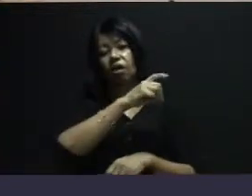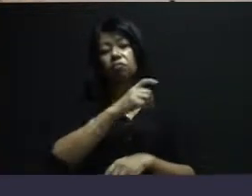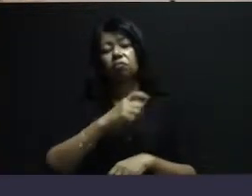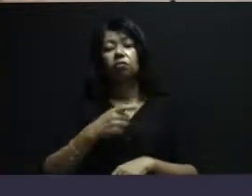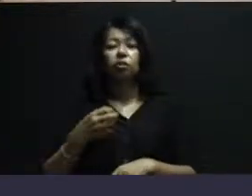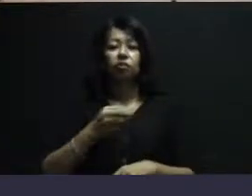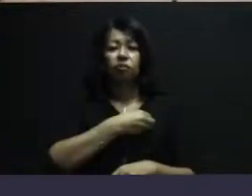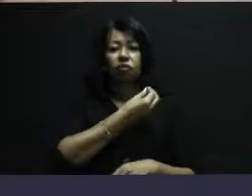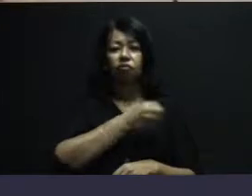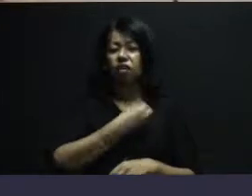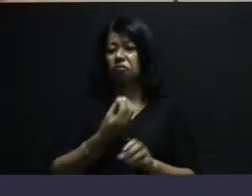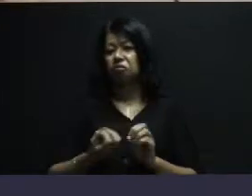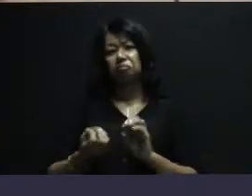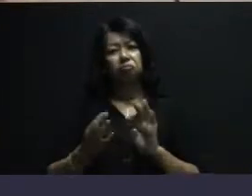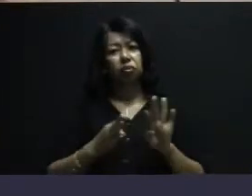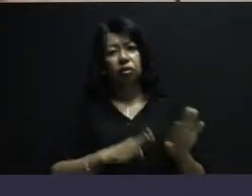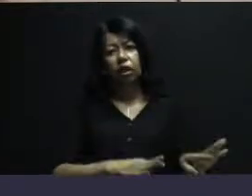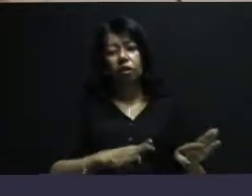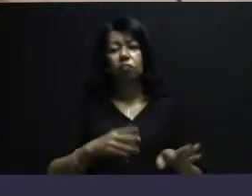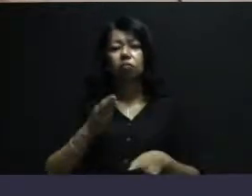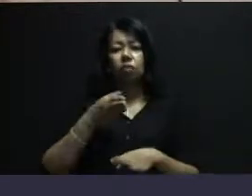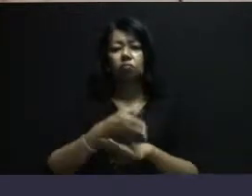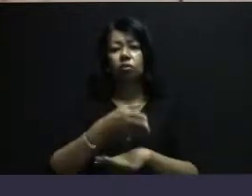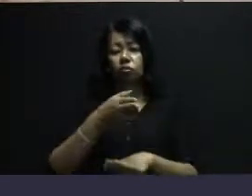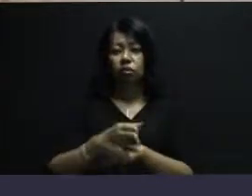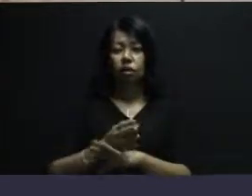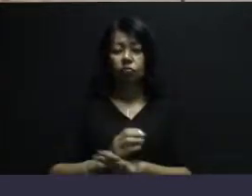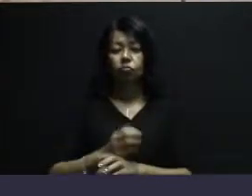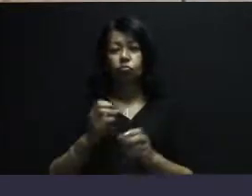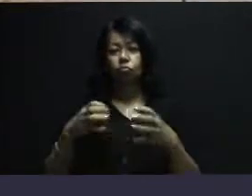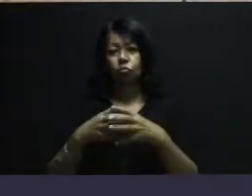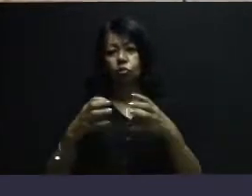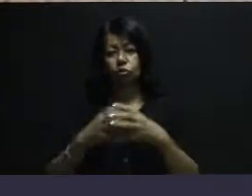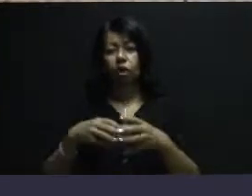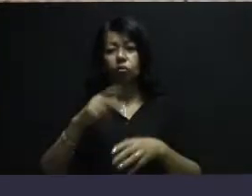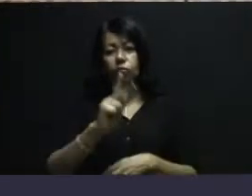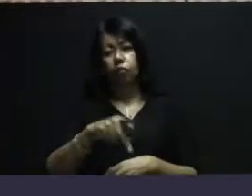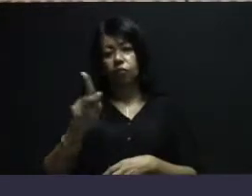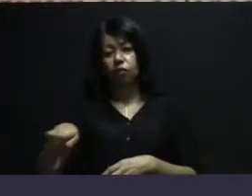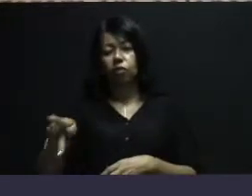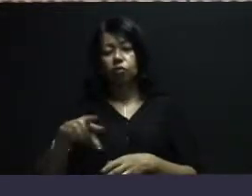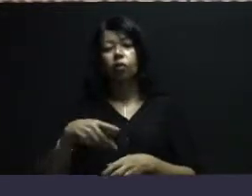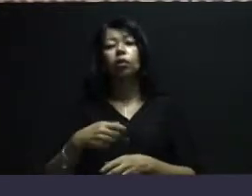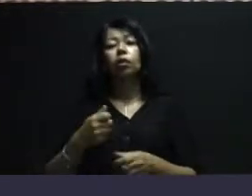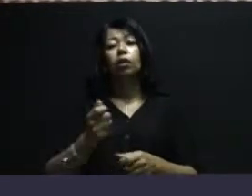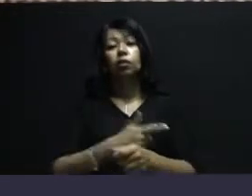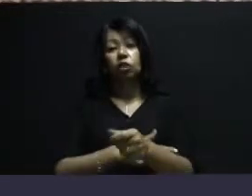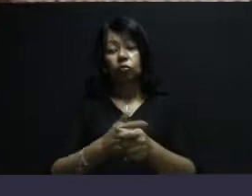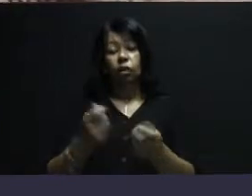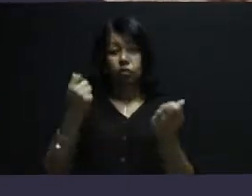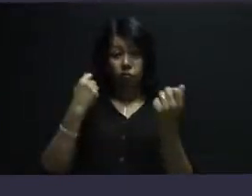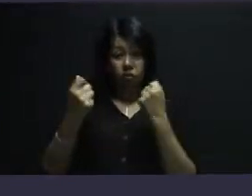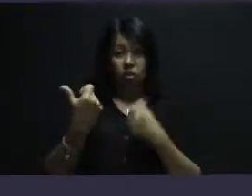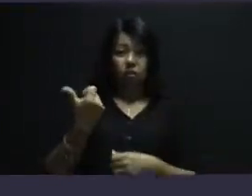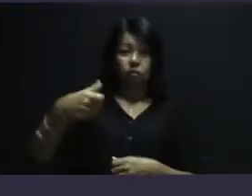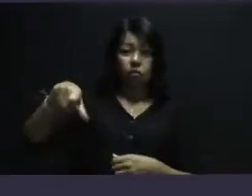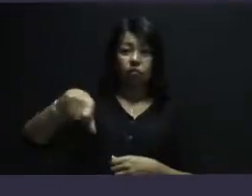desativação, até mesmo em Congresso da Federação Brasileira das Associações de Professores de Educação Física de 1990.